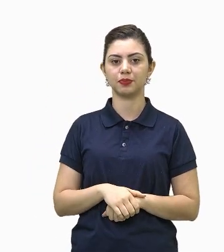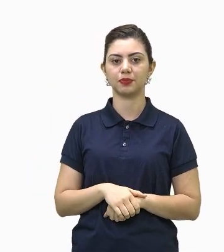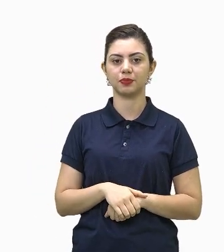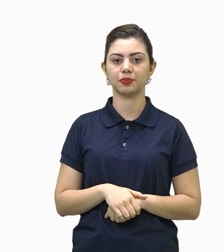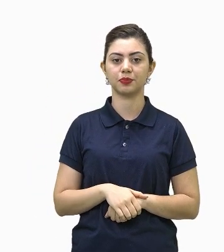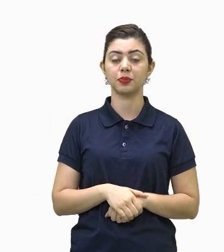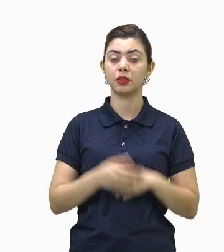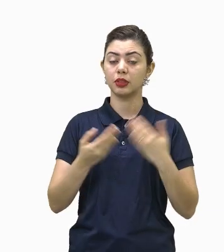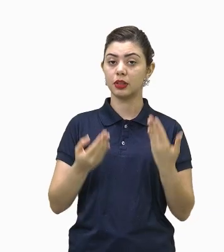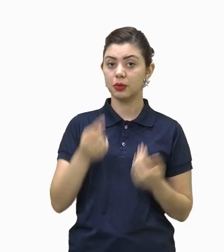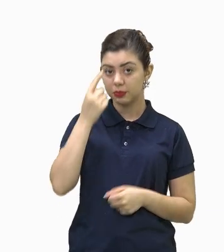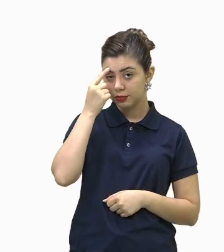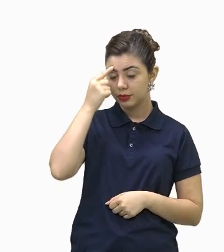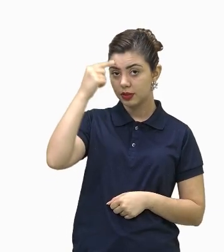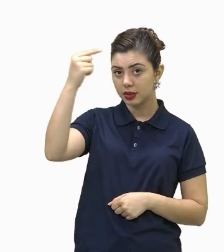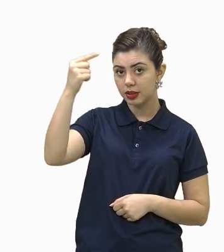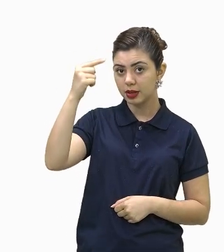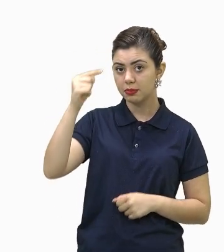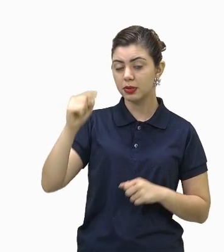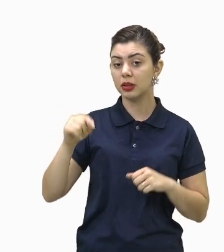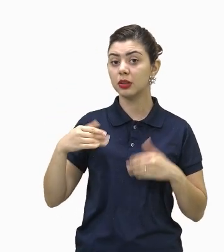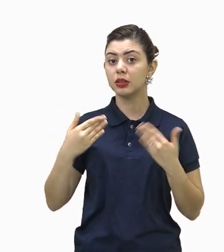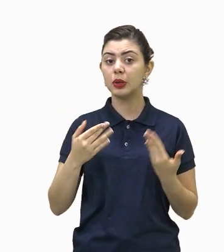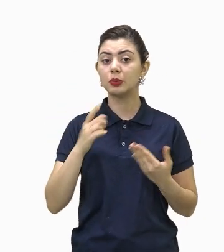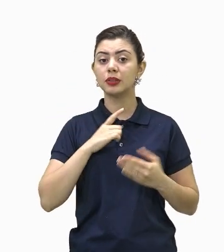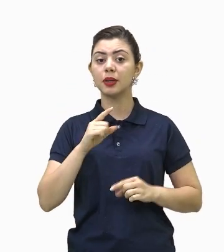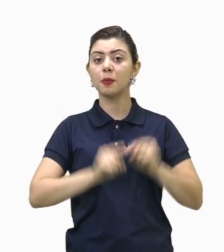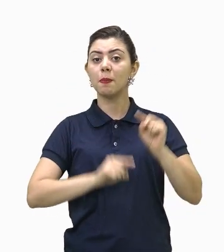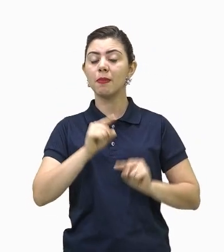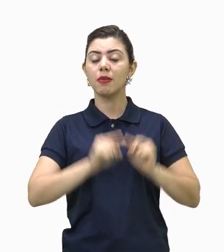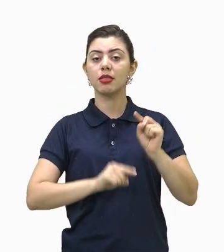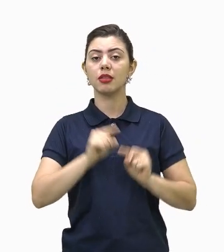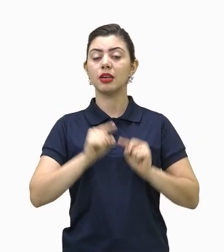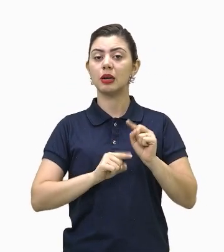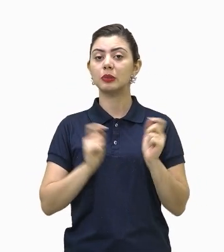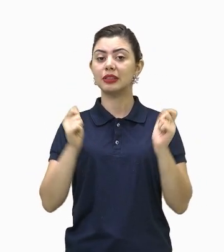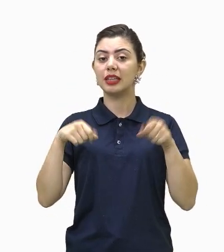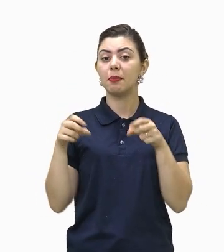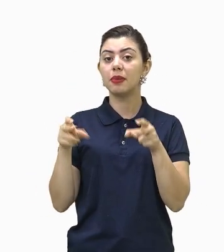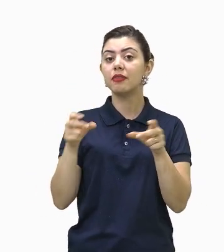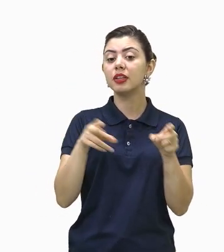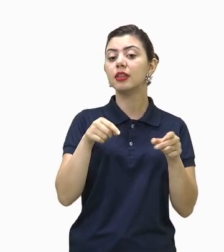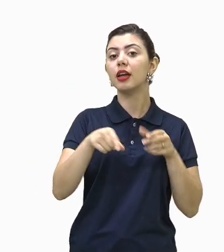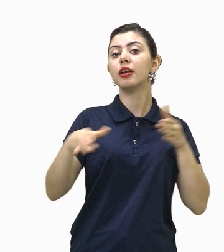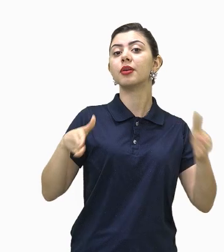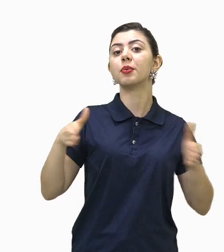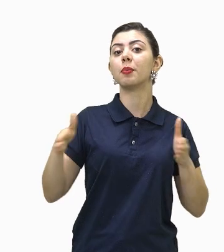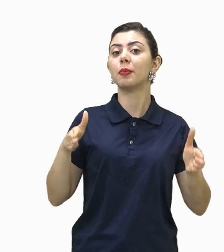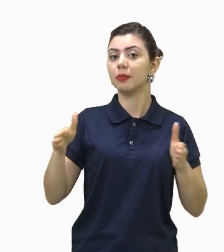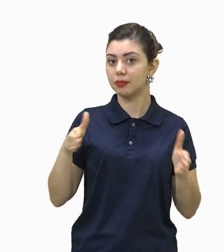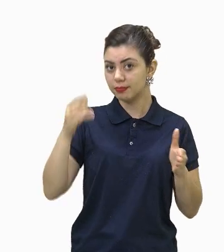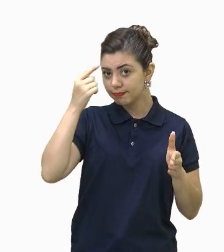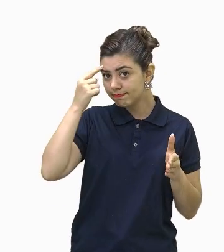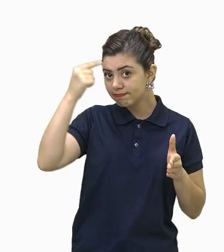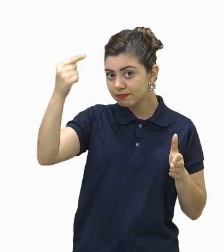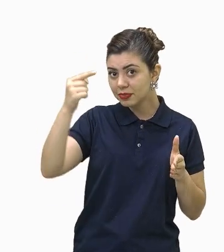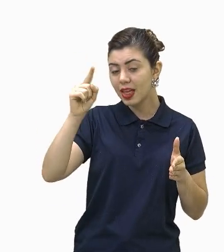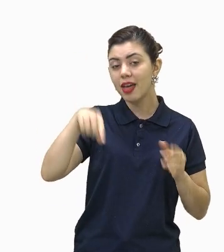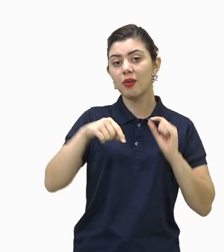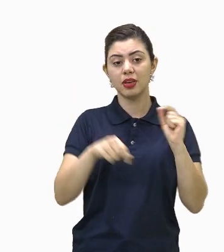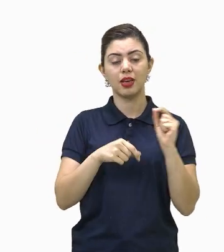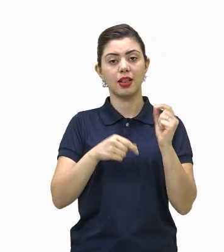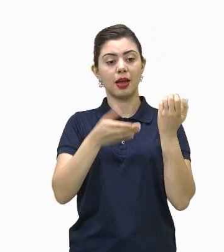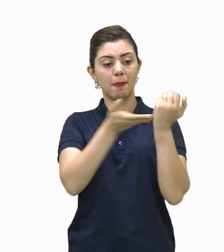colonial. Lembra lá qual é o produto rentável desse período aqui, tá? É o